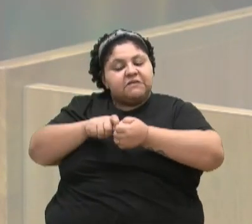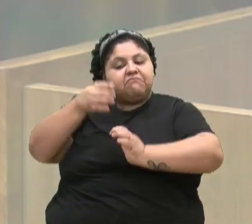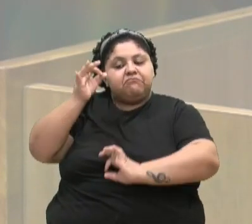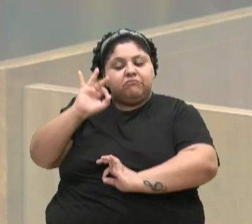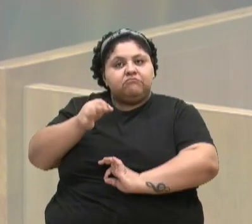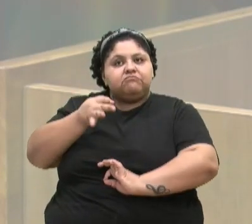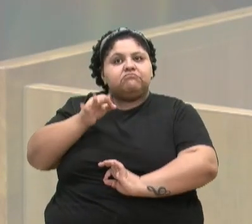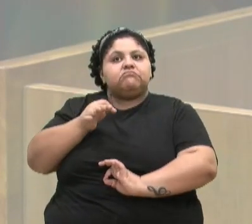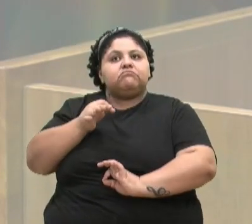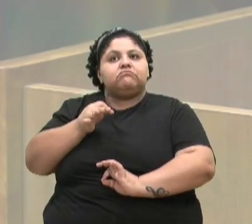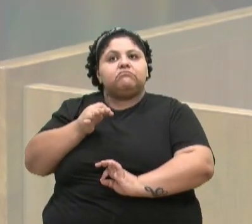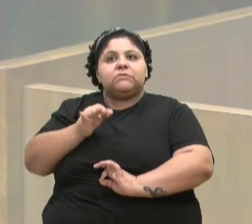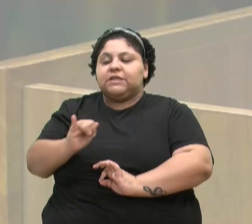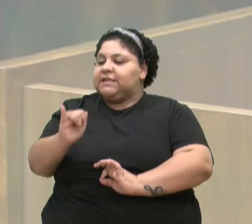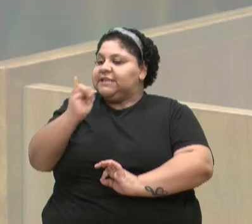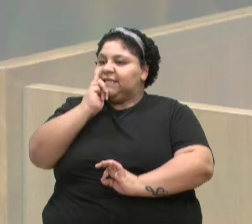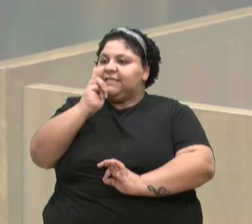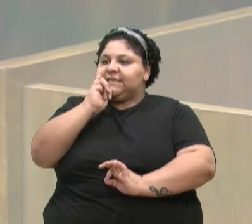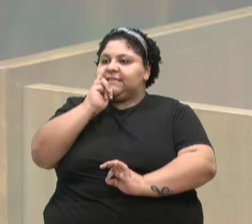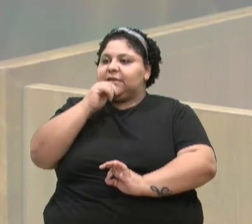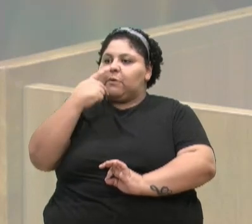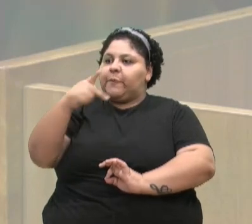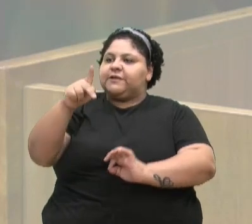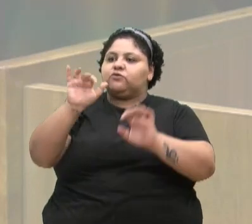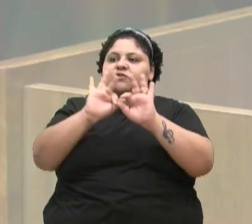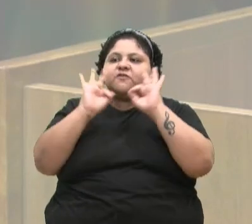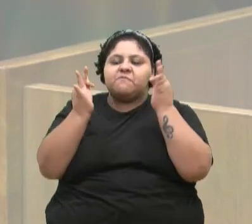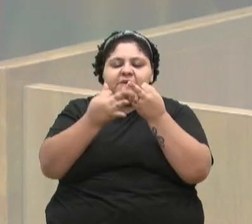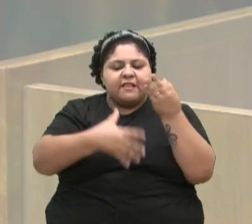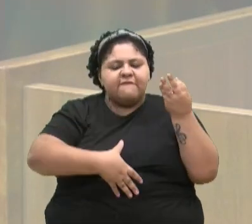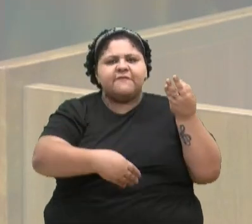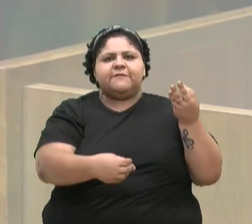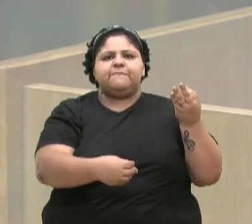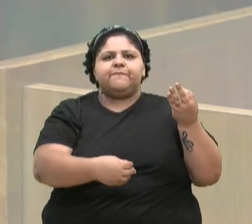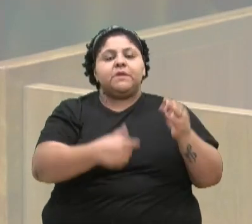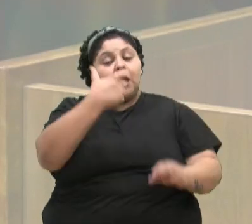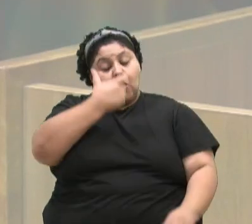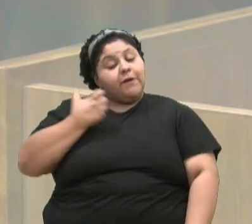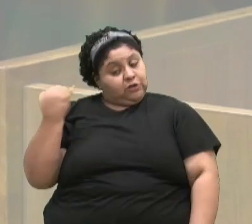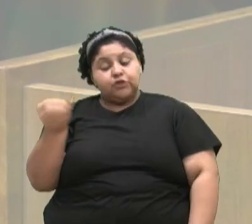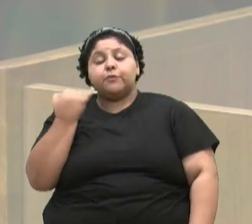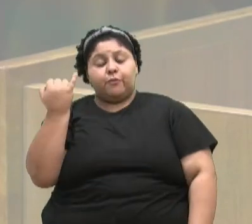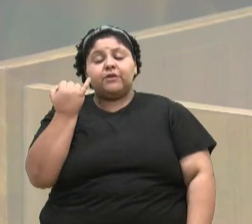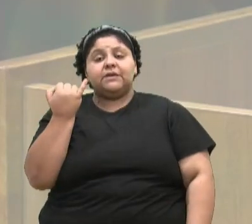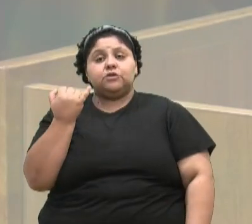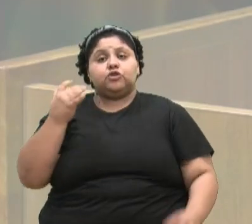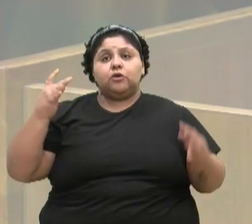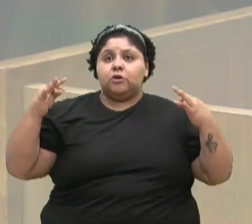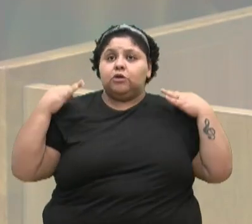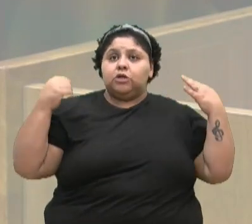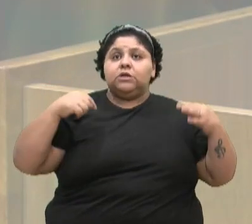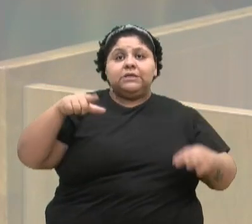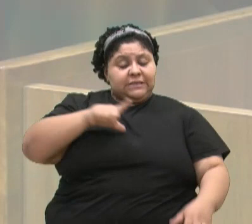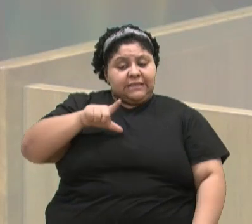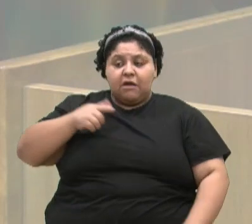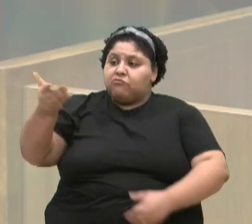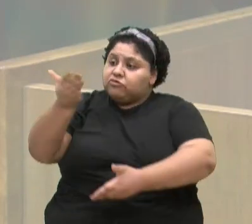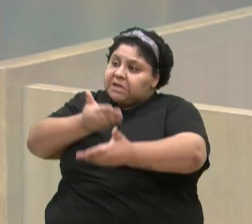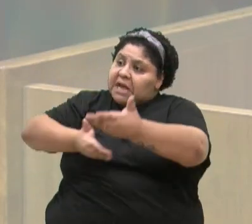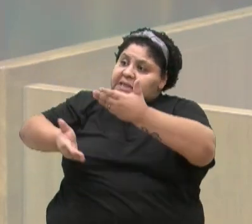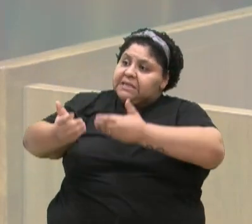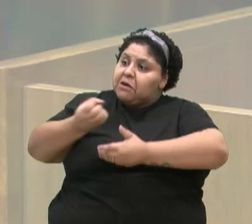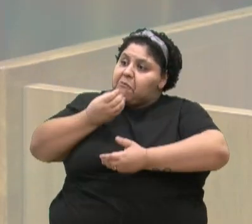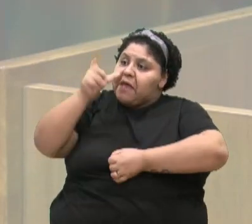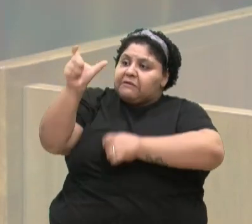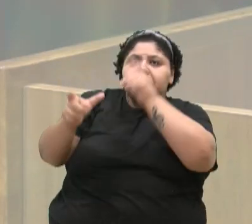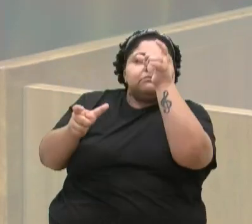excelência e sendo exemplo para suas famílias e seus filhos. Eu acho que esse é um ponto muito importante do turismo, porque nós temos que atender bem as